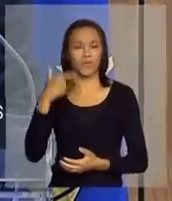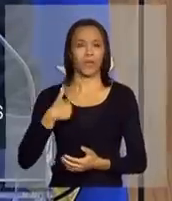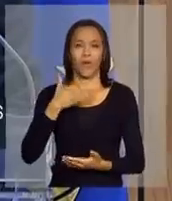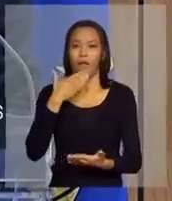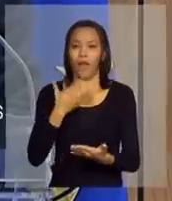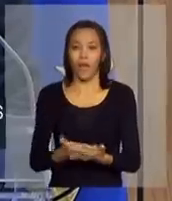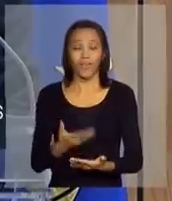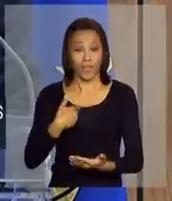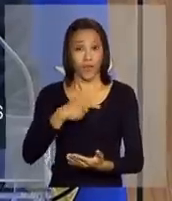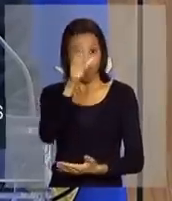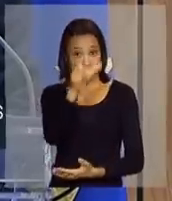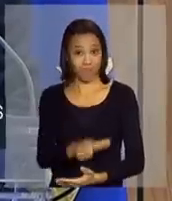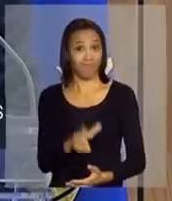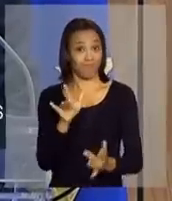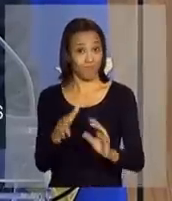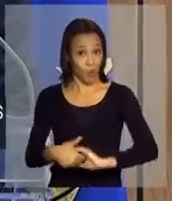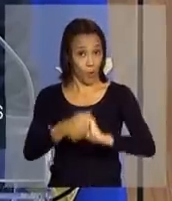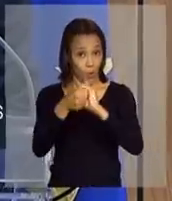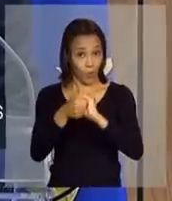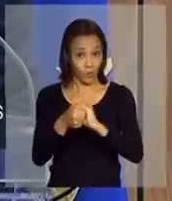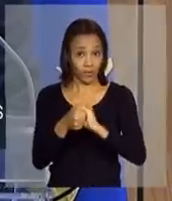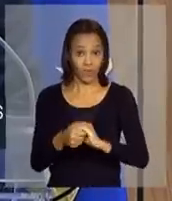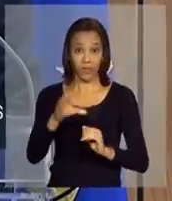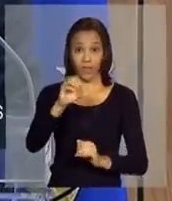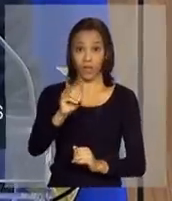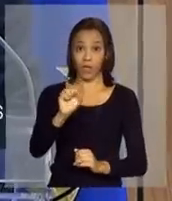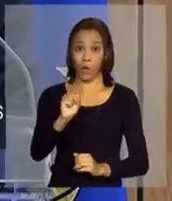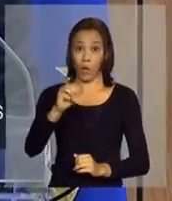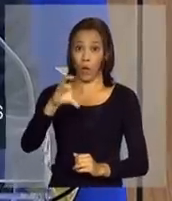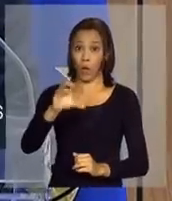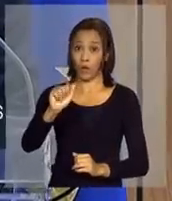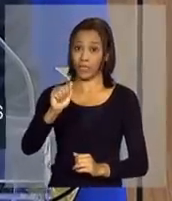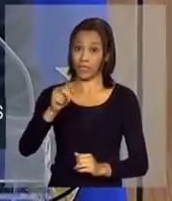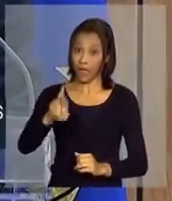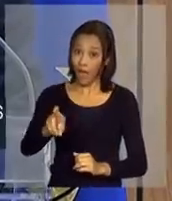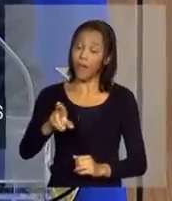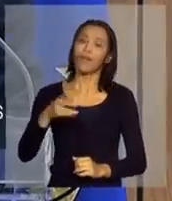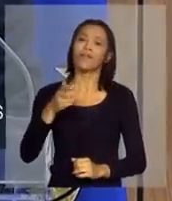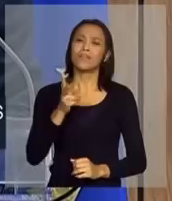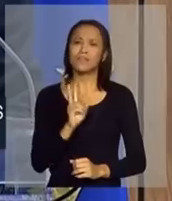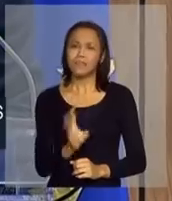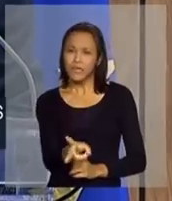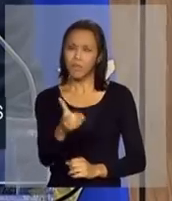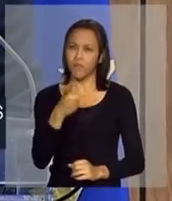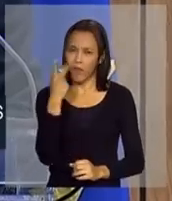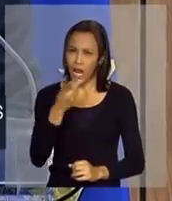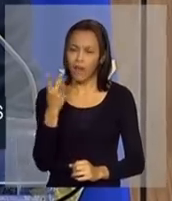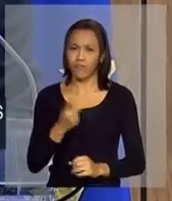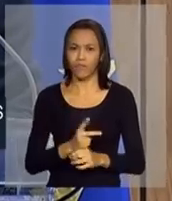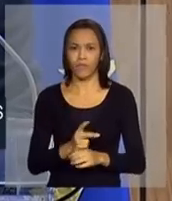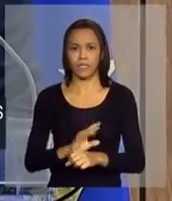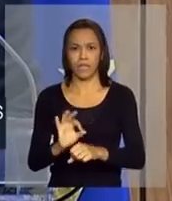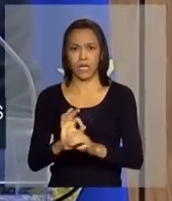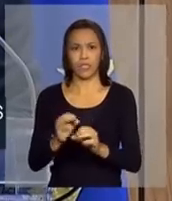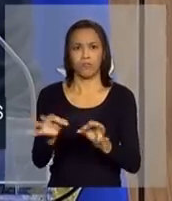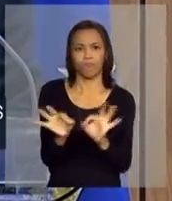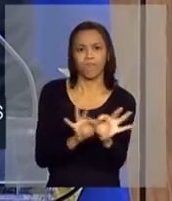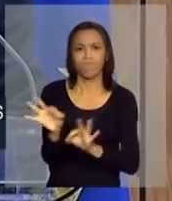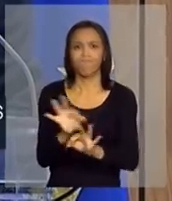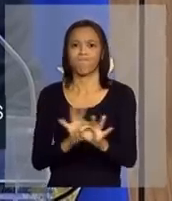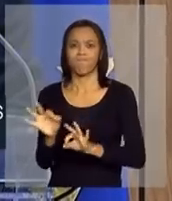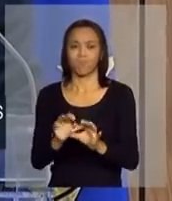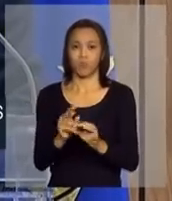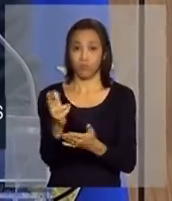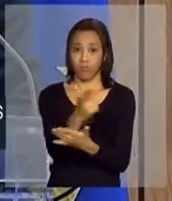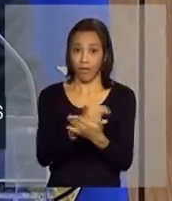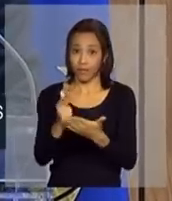tive a honra de conhecer pessoalmente, Oscar Niemeyer, ele dizia, quando falava do potencial arquitetónico do Brasil,